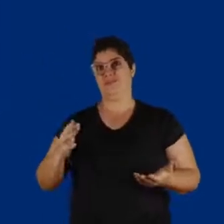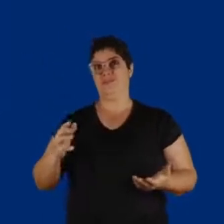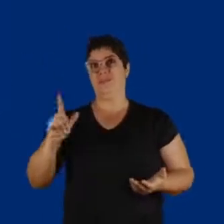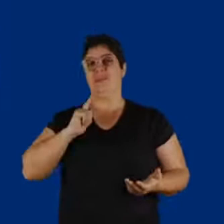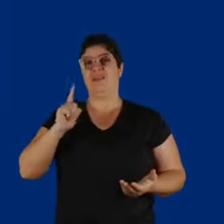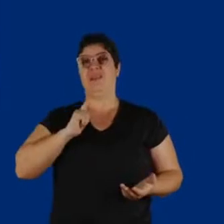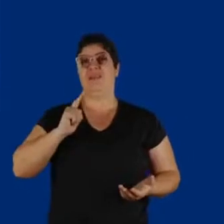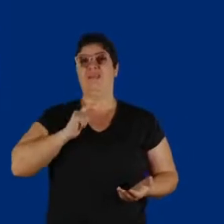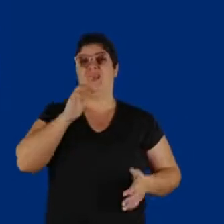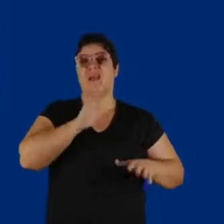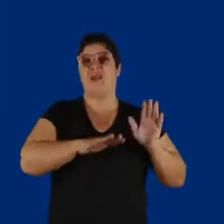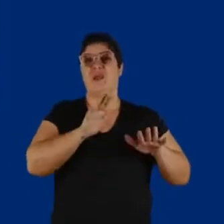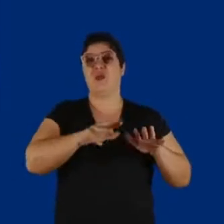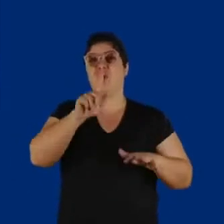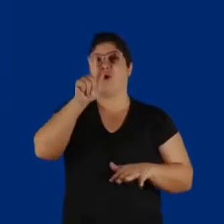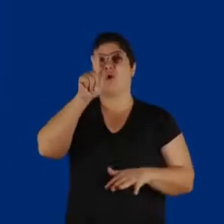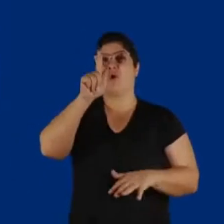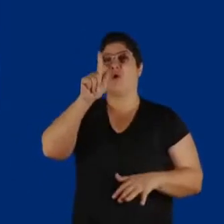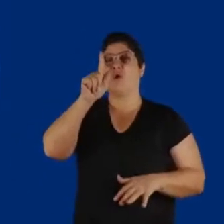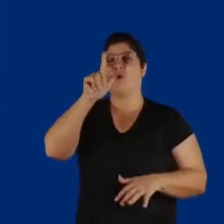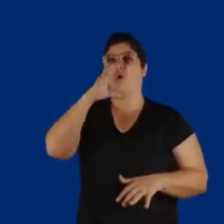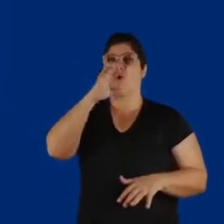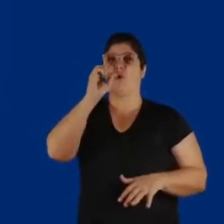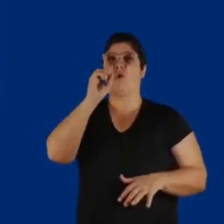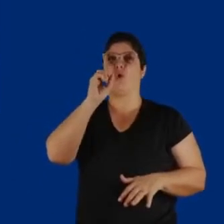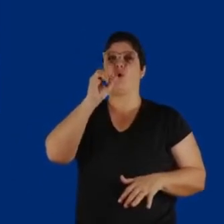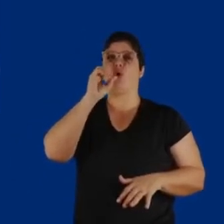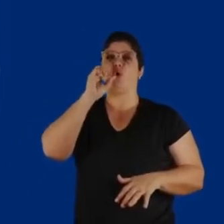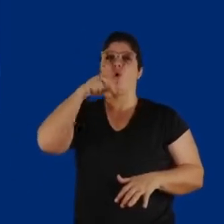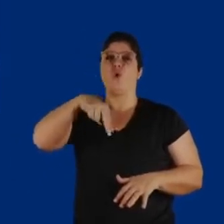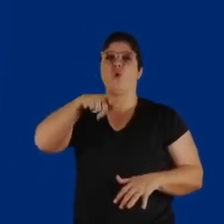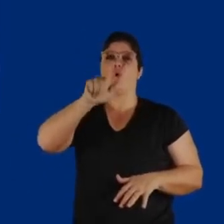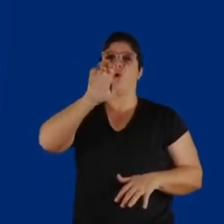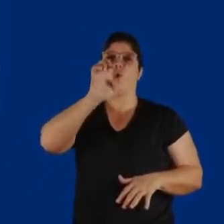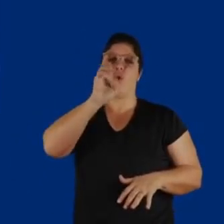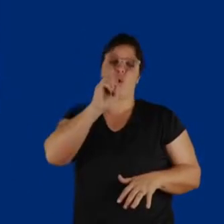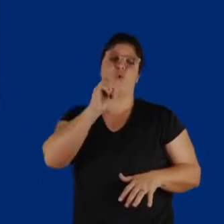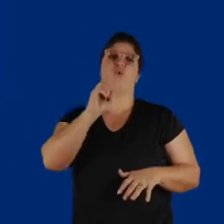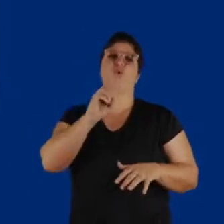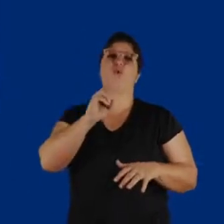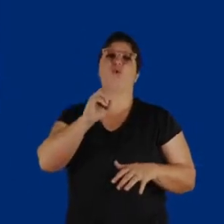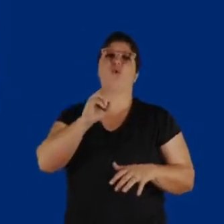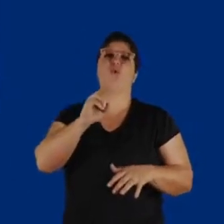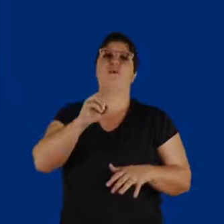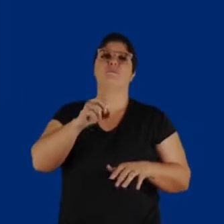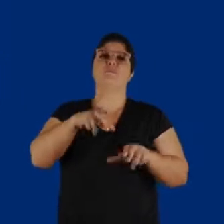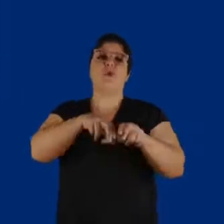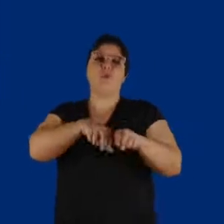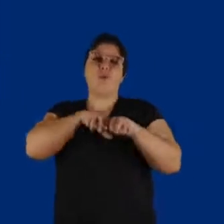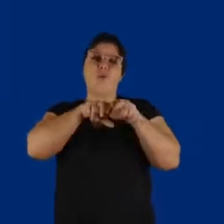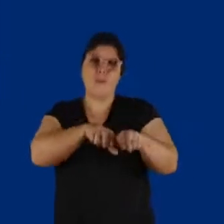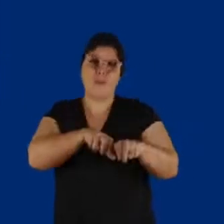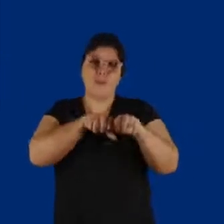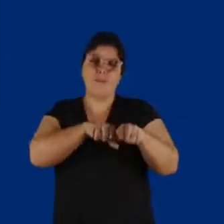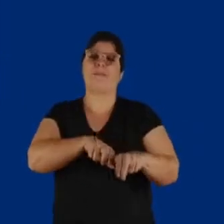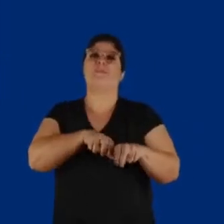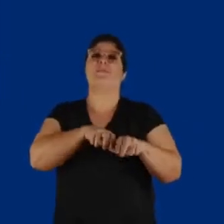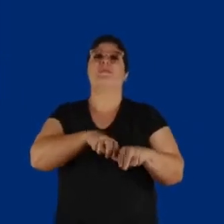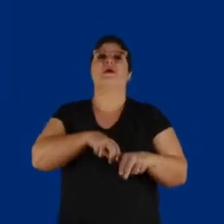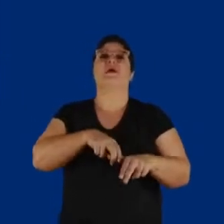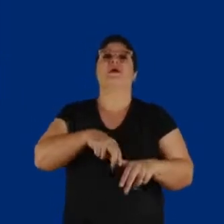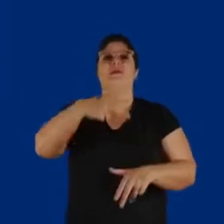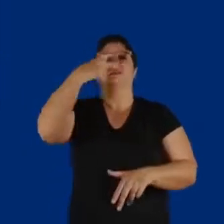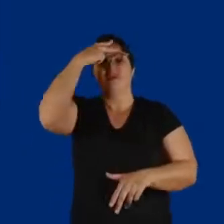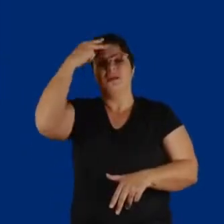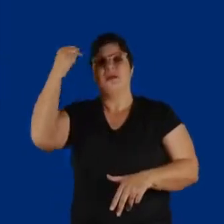Congo, Angola, Jeje, Queto, Capoeira, Umbanda, Candomblé, Indígena,